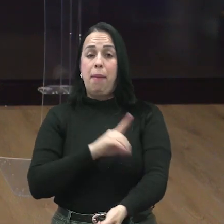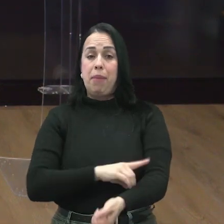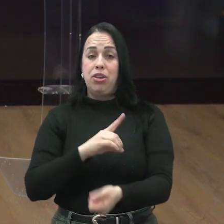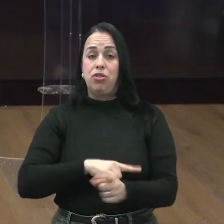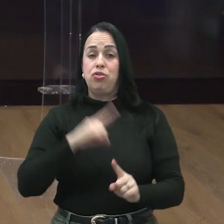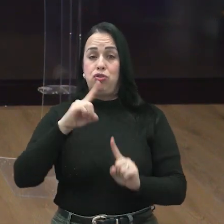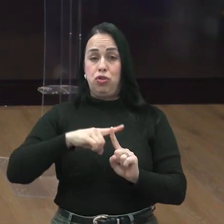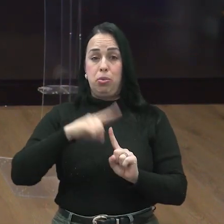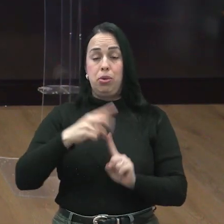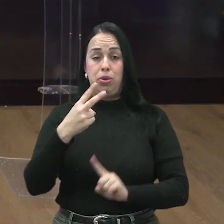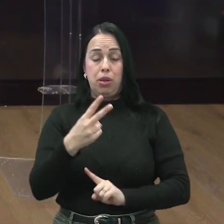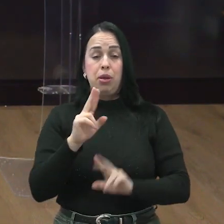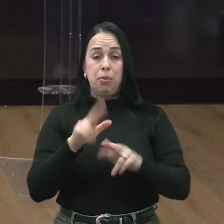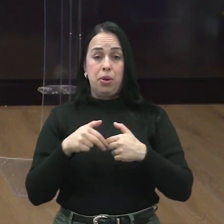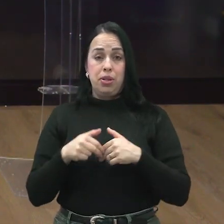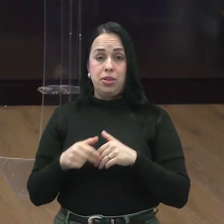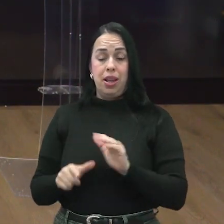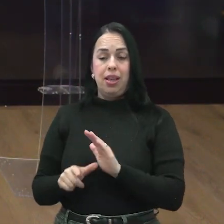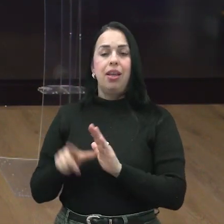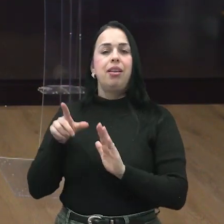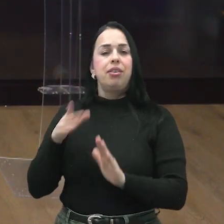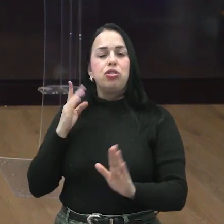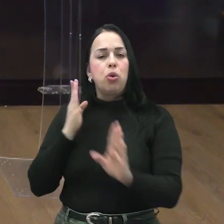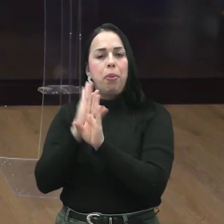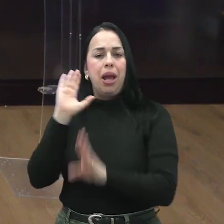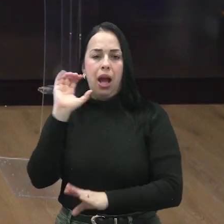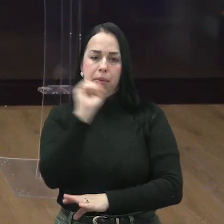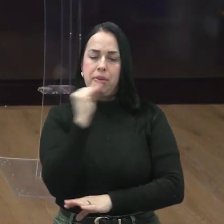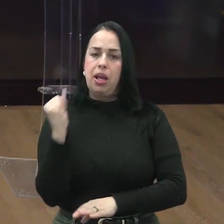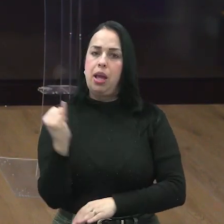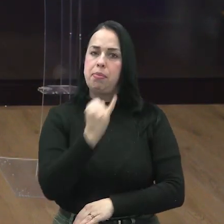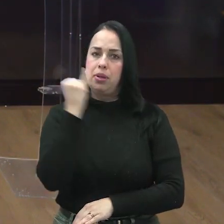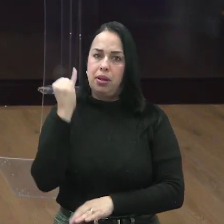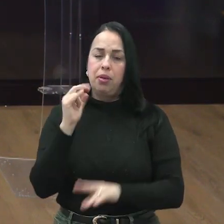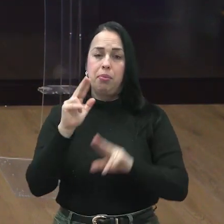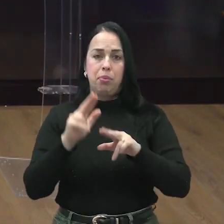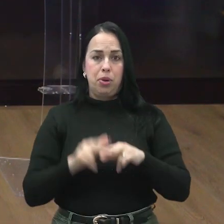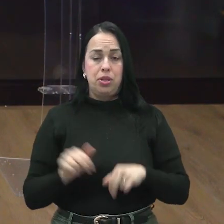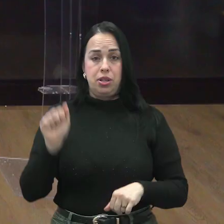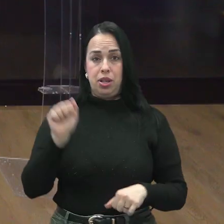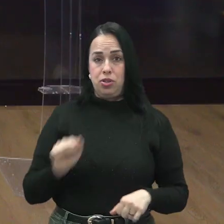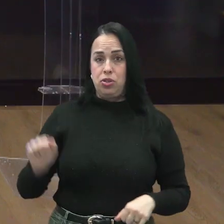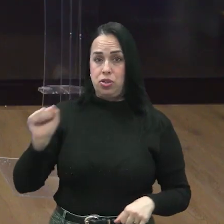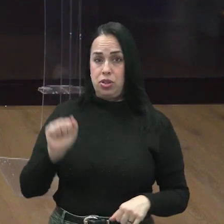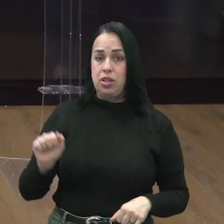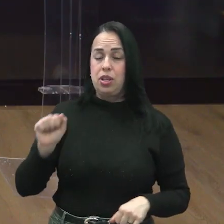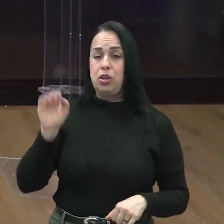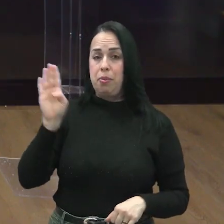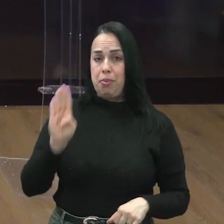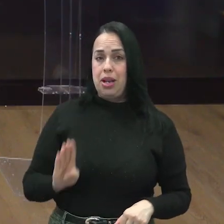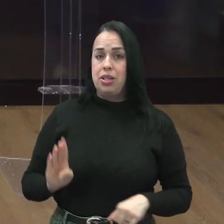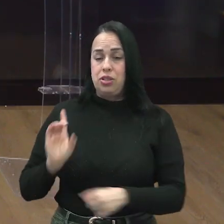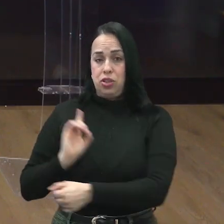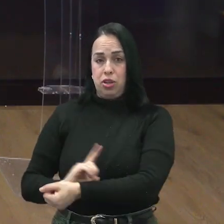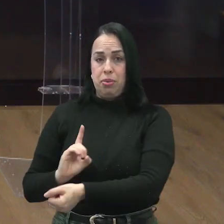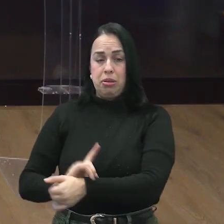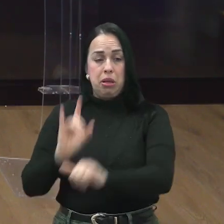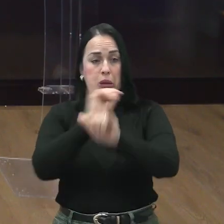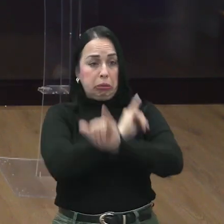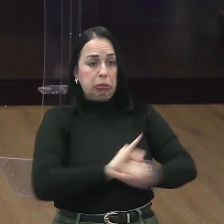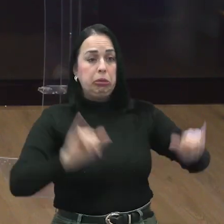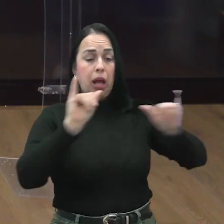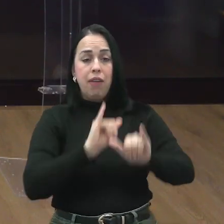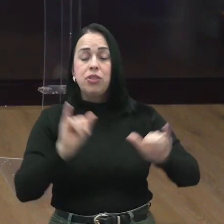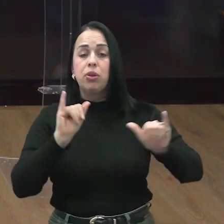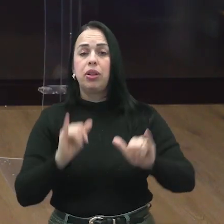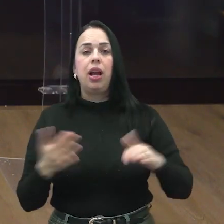quanto antes é importante para prevenir complicações. Pensando nisso, uma nova diretriz da Sociedade Brasileira de